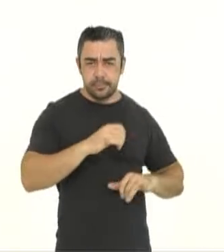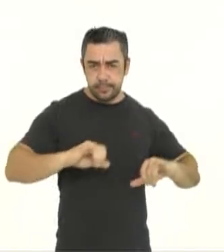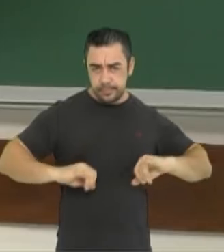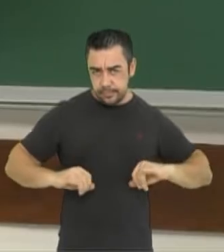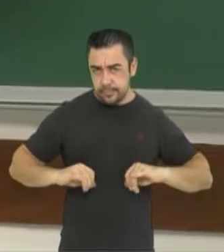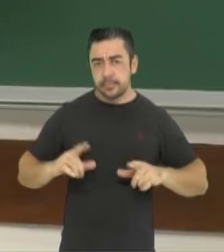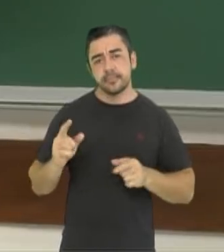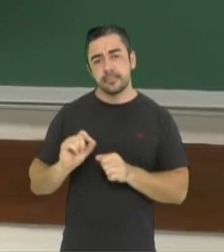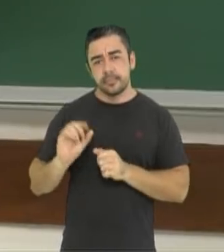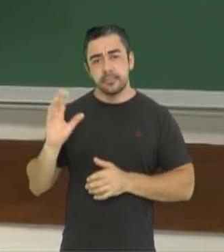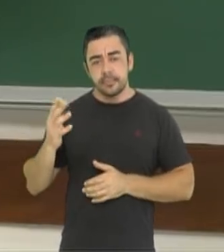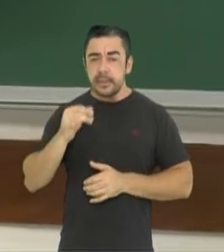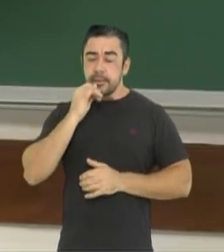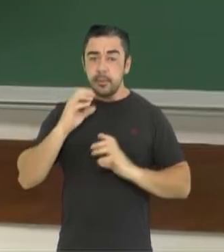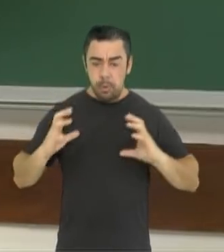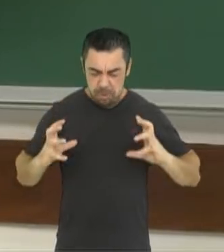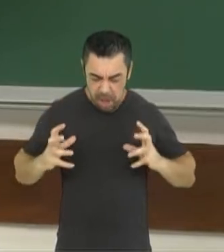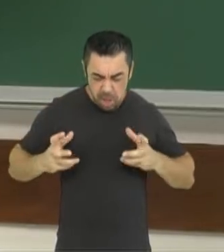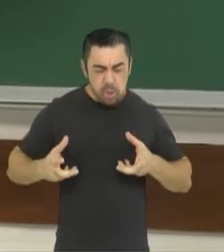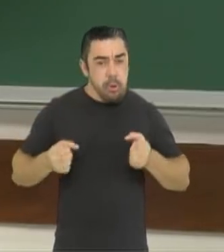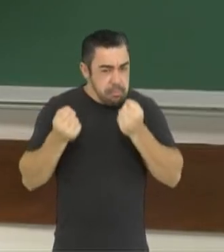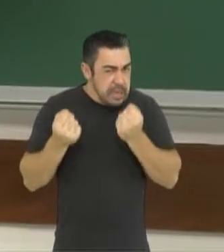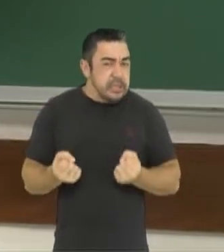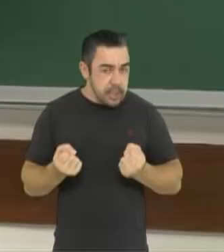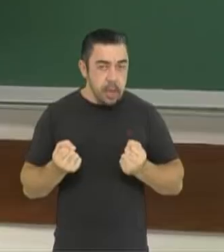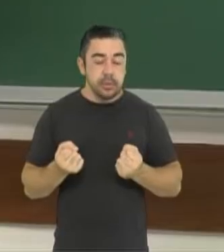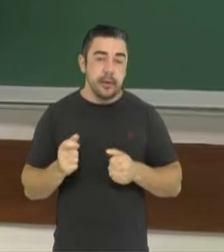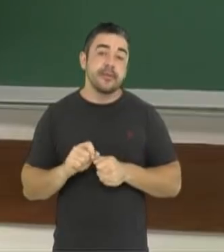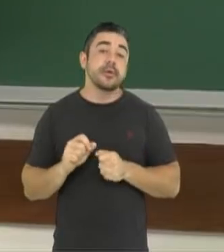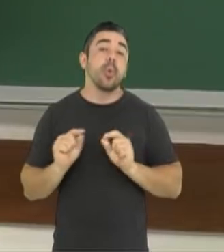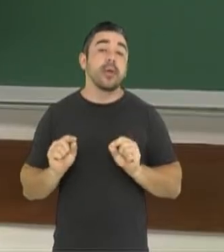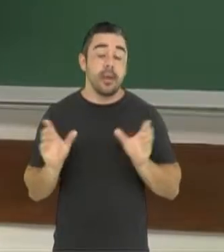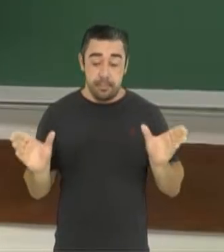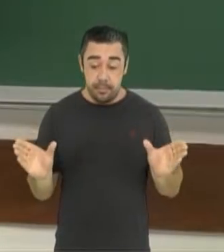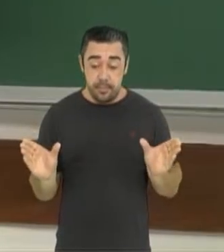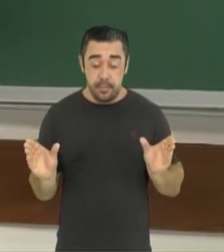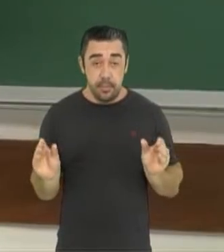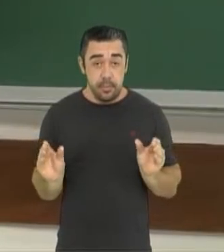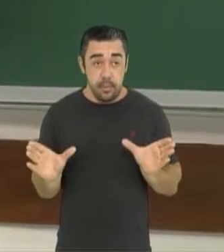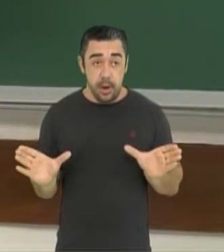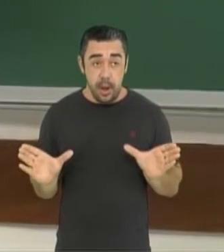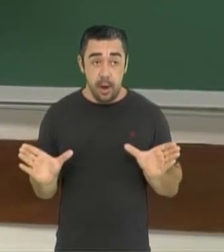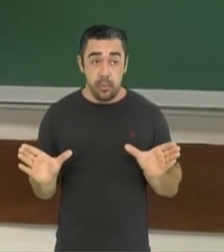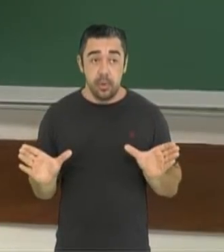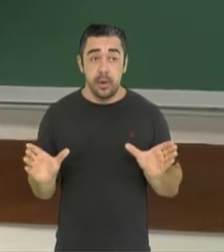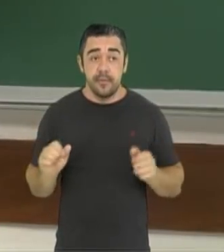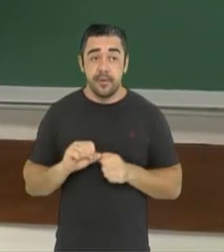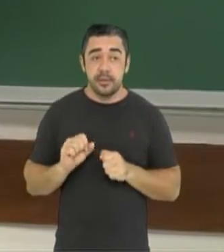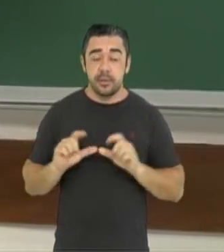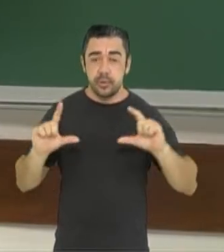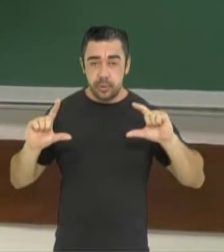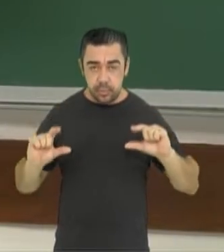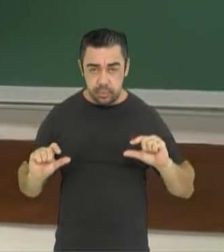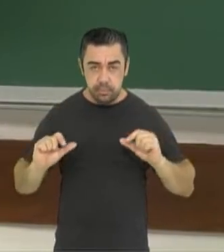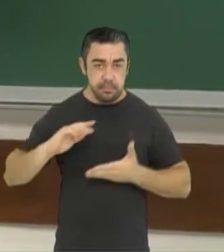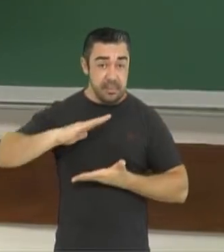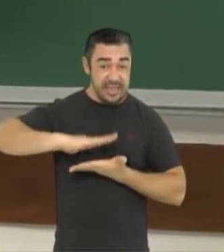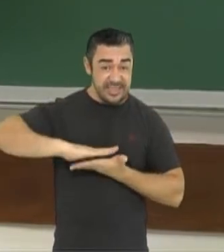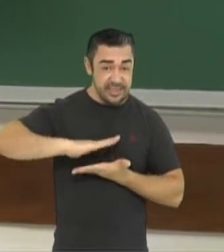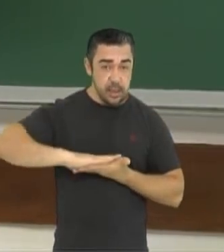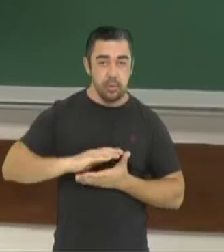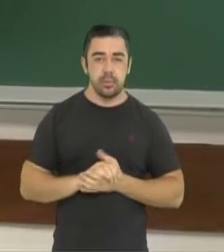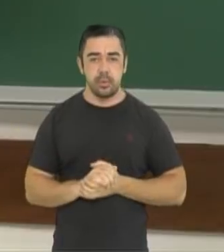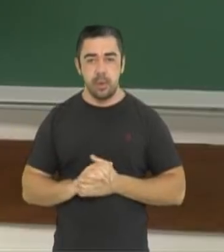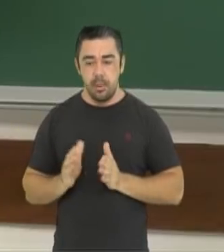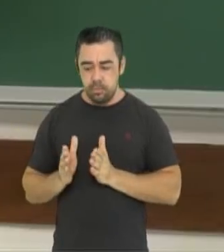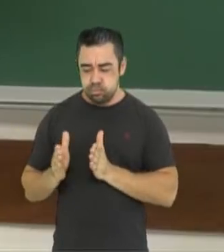solo pelo andar das máquinas muito pesadas, devemos usar pneus mais largos, reduzindo a pressão sobre o solo. O pneu mais